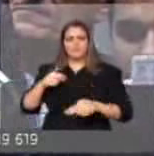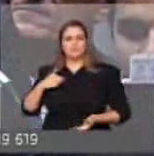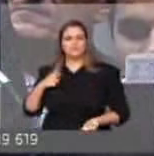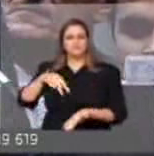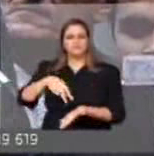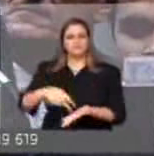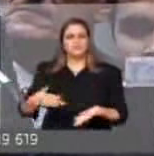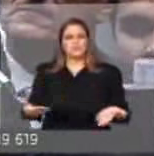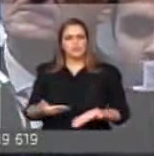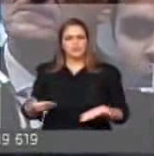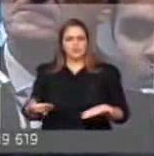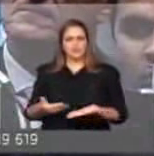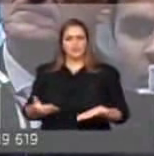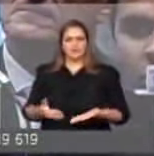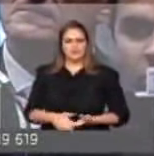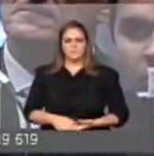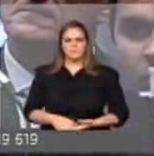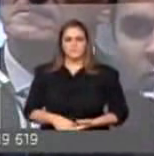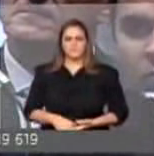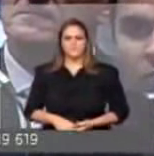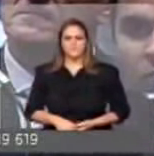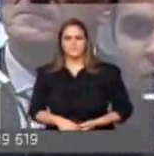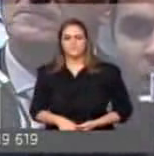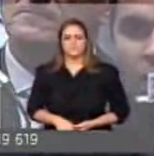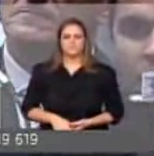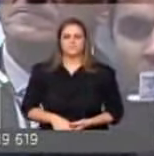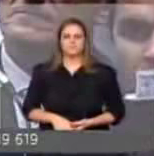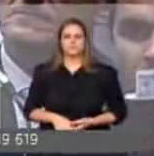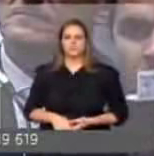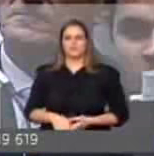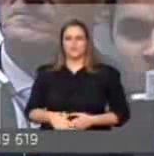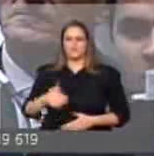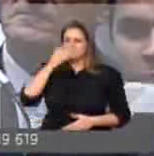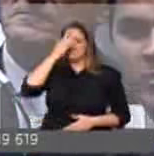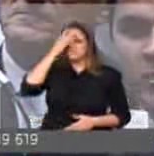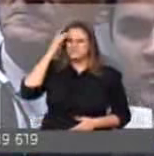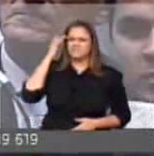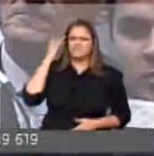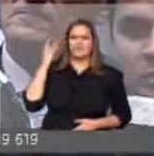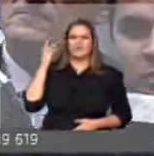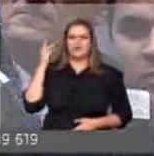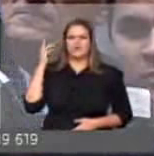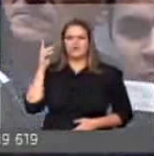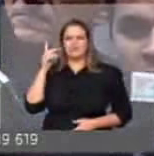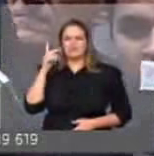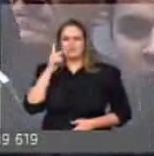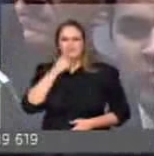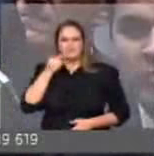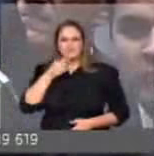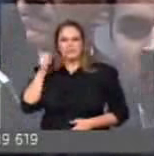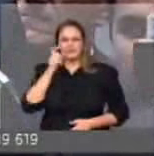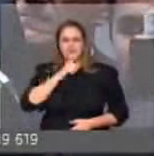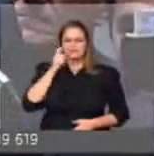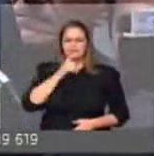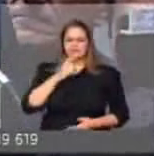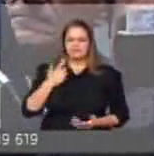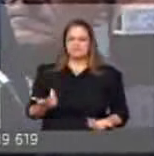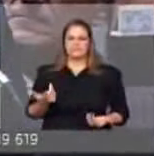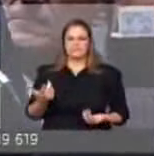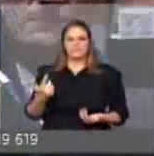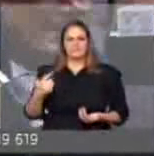Ao contrário do que dizem argumentos falaciosos, como dizia Schumpeter, da